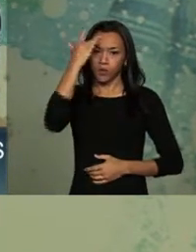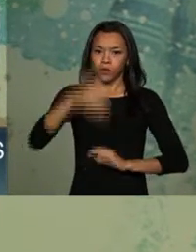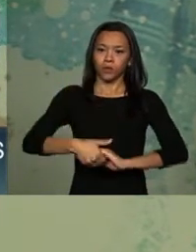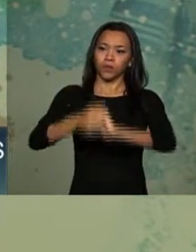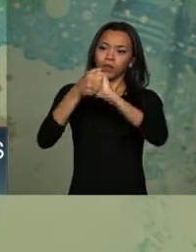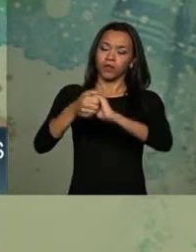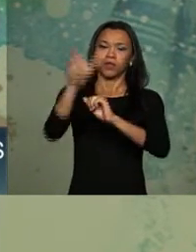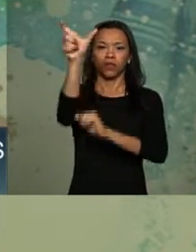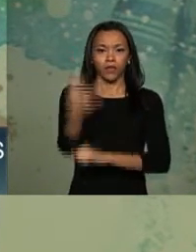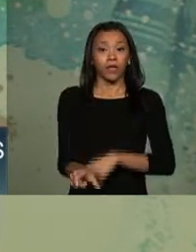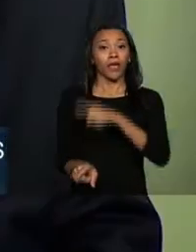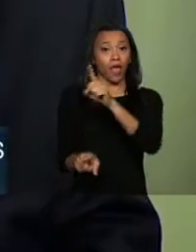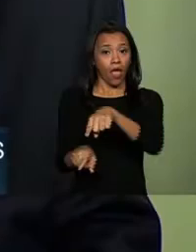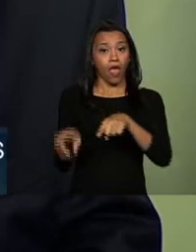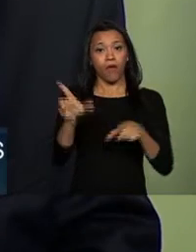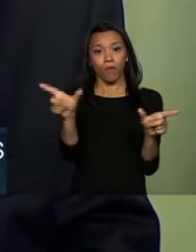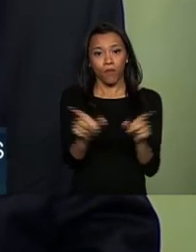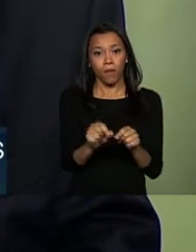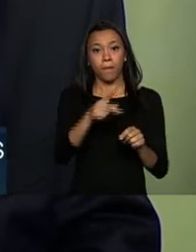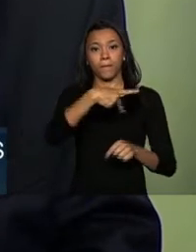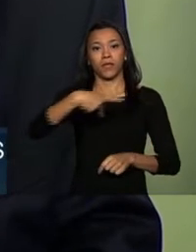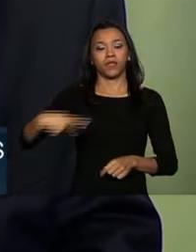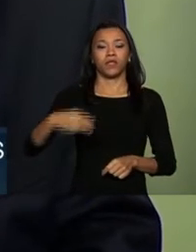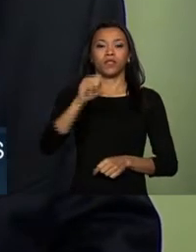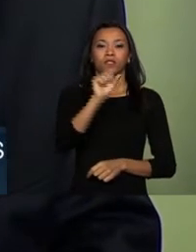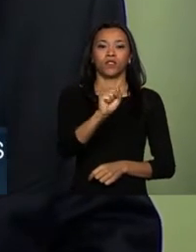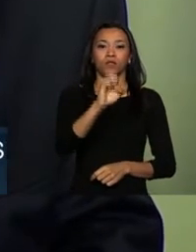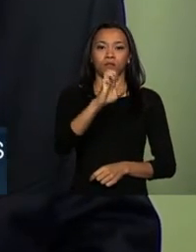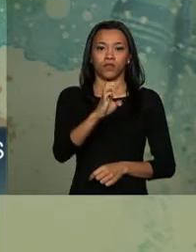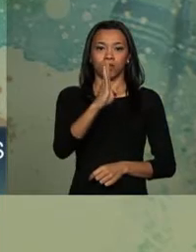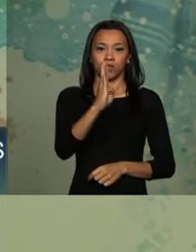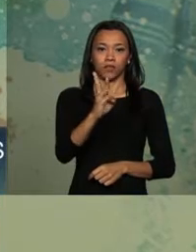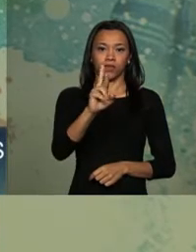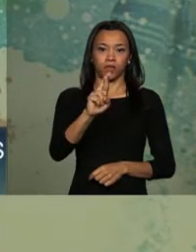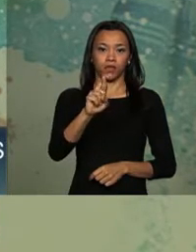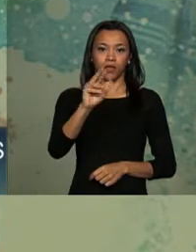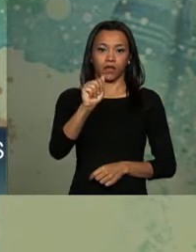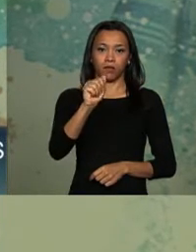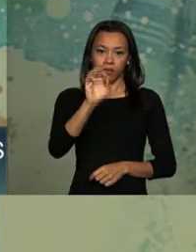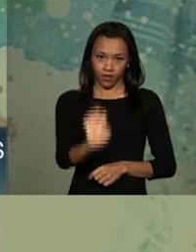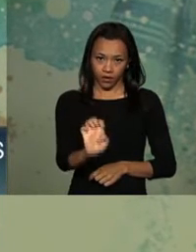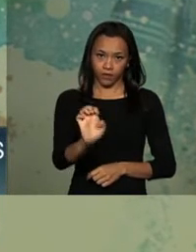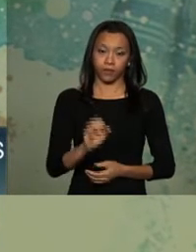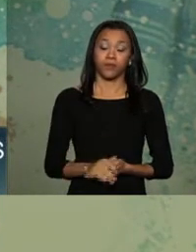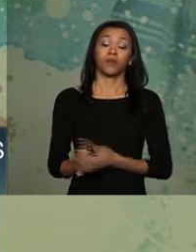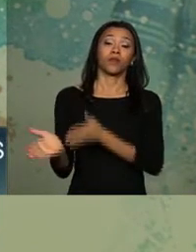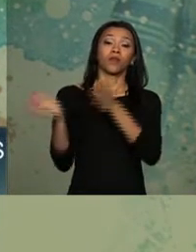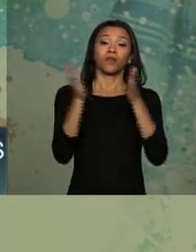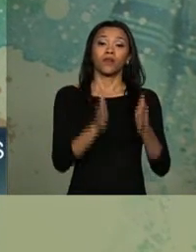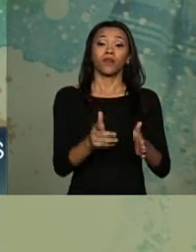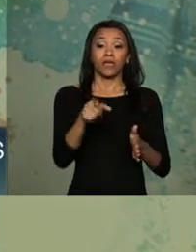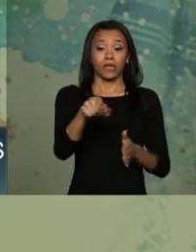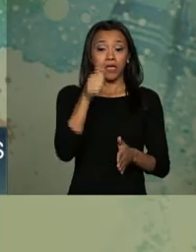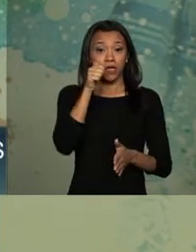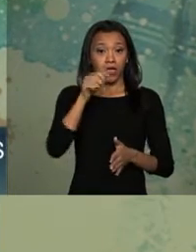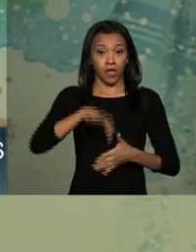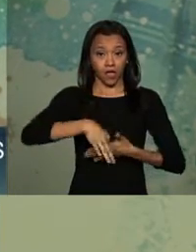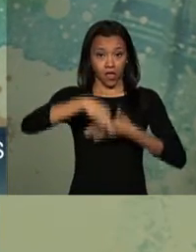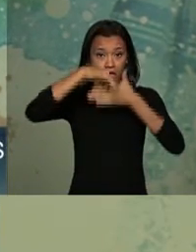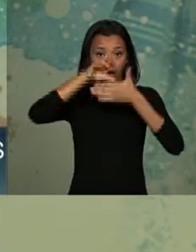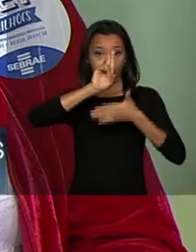presidente do SEBRAE Nacional. A senhora representante dos 5 milhões de